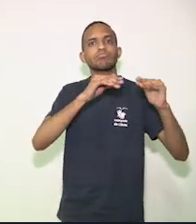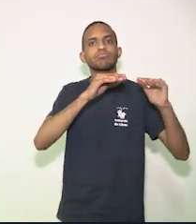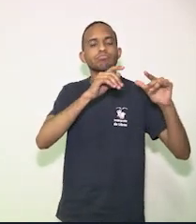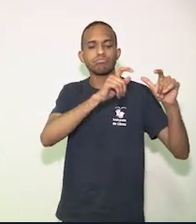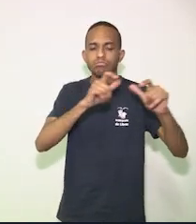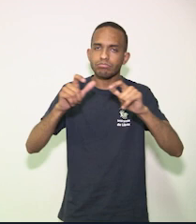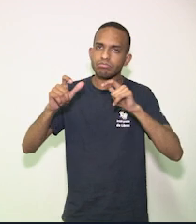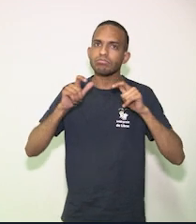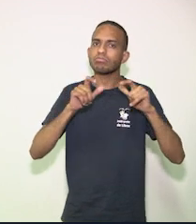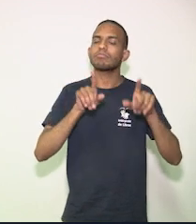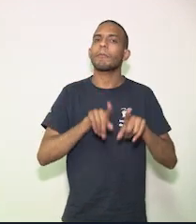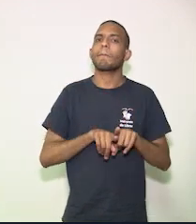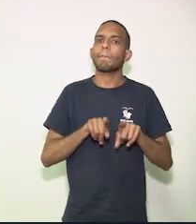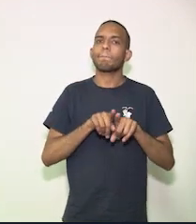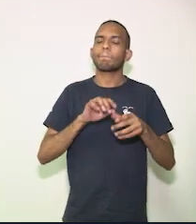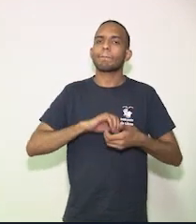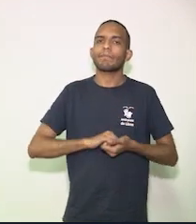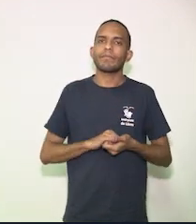nas comunidades.